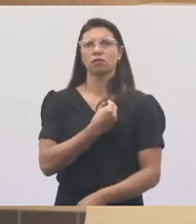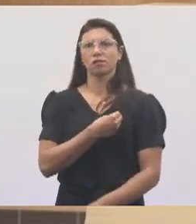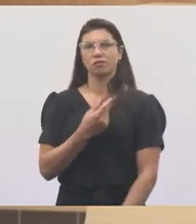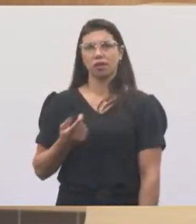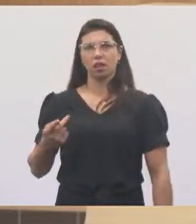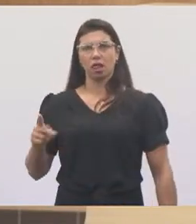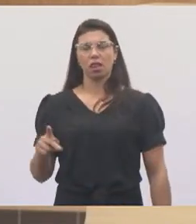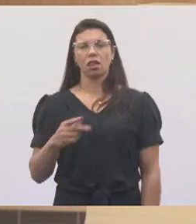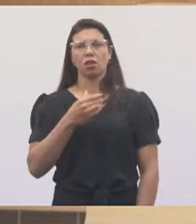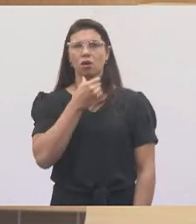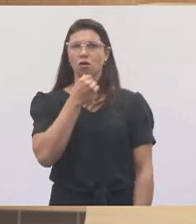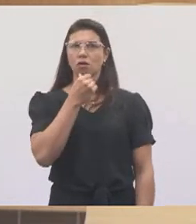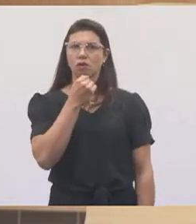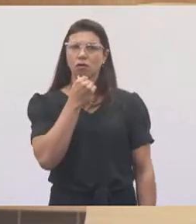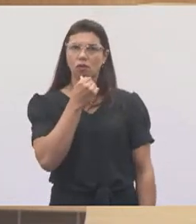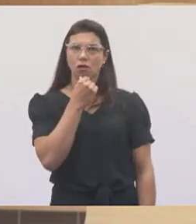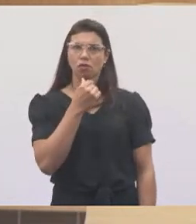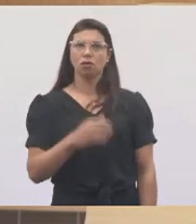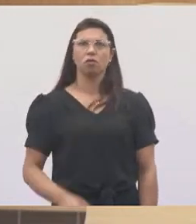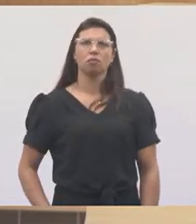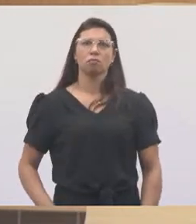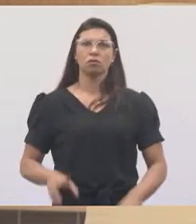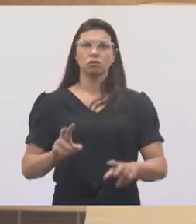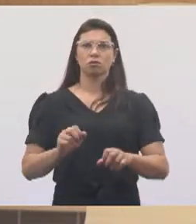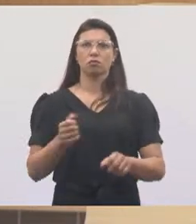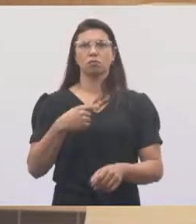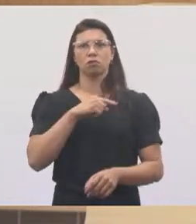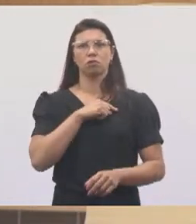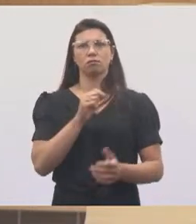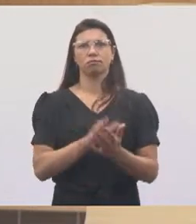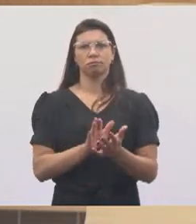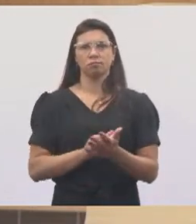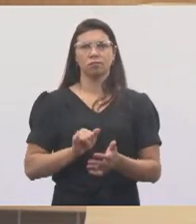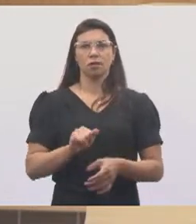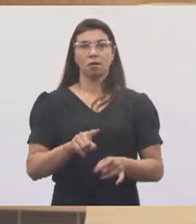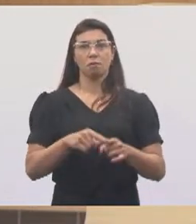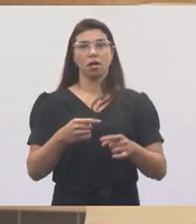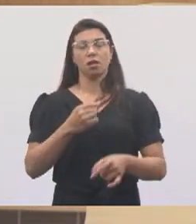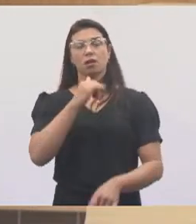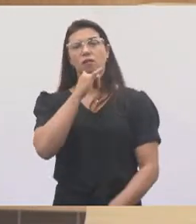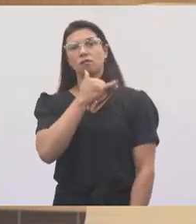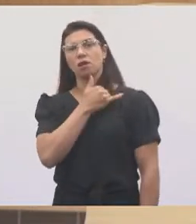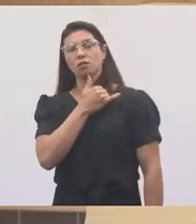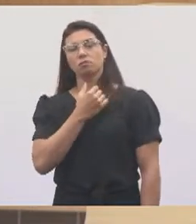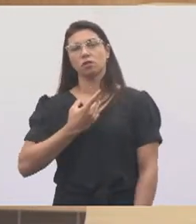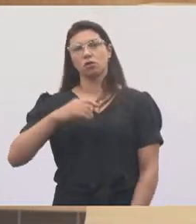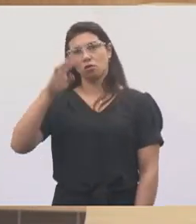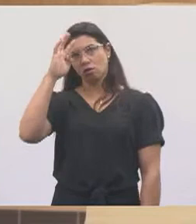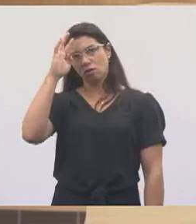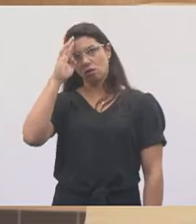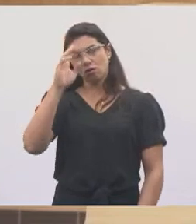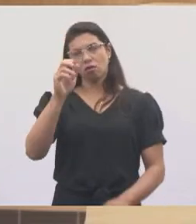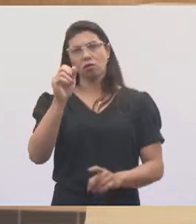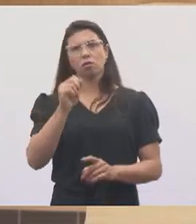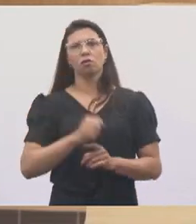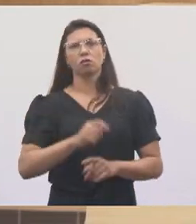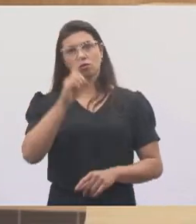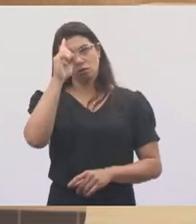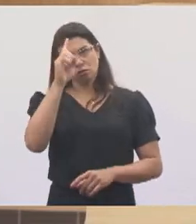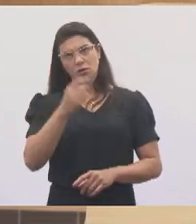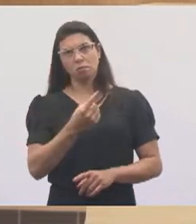brilhante do Dr. Thales Prado Pinto em prol do nosso município. Porém, infelizmente, em uma quarta-feira, dia 1º de junho